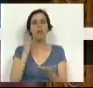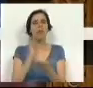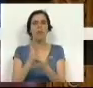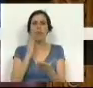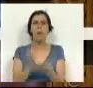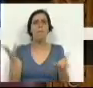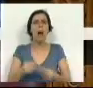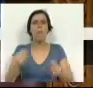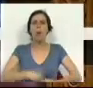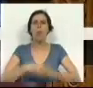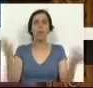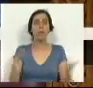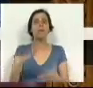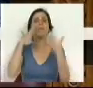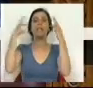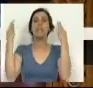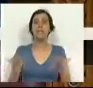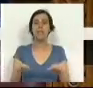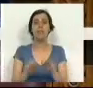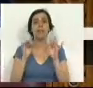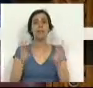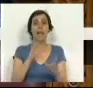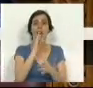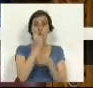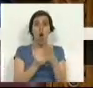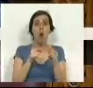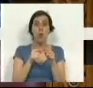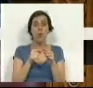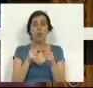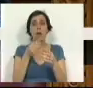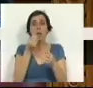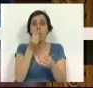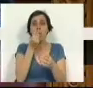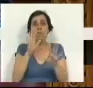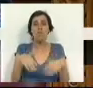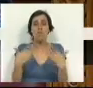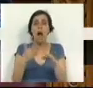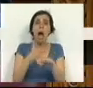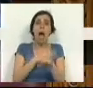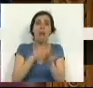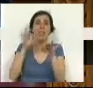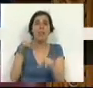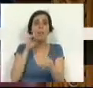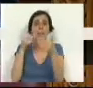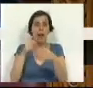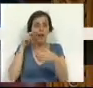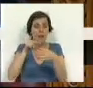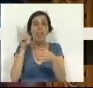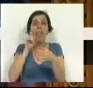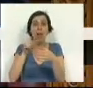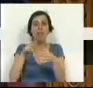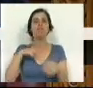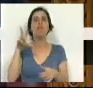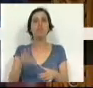deu o que tinha a dar. E o caso é simples, tal como os iogurtes, que podem ser consumidos antes de terminar o seu prazo de validade,